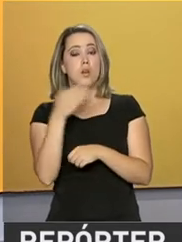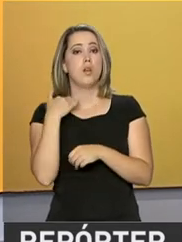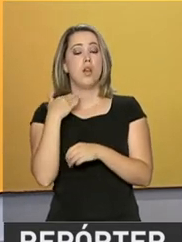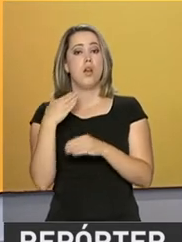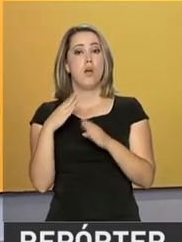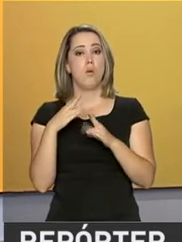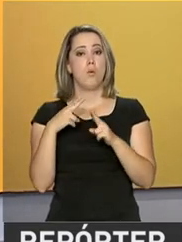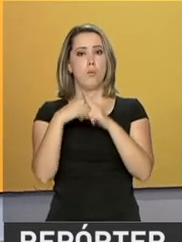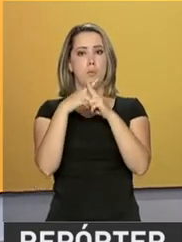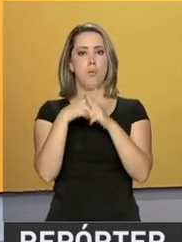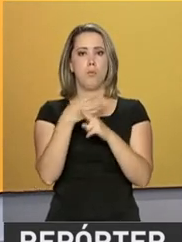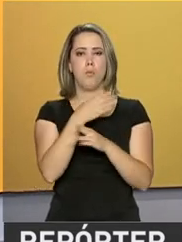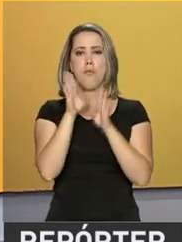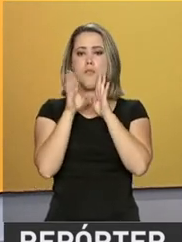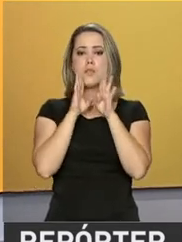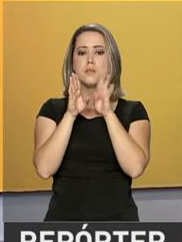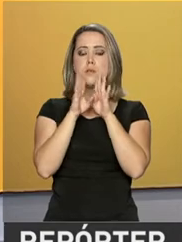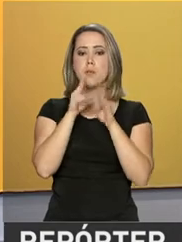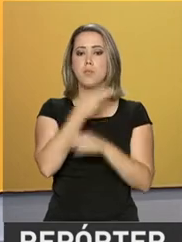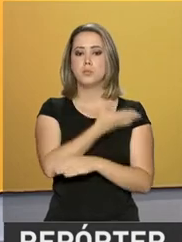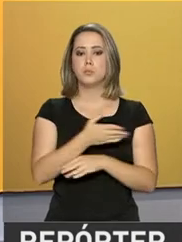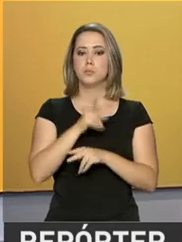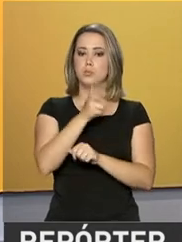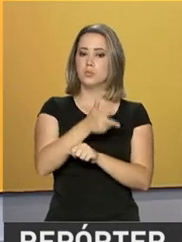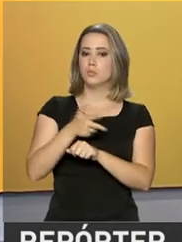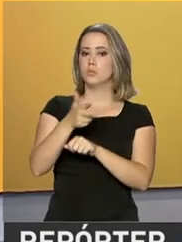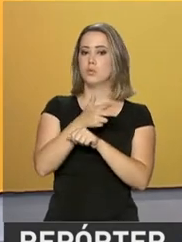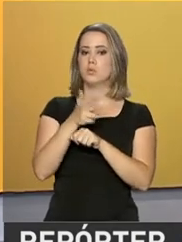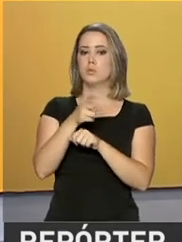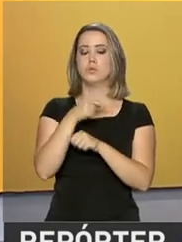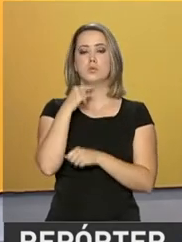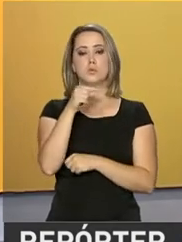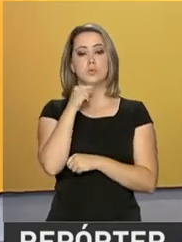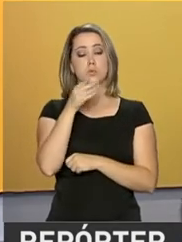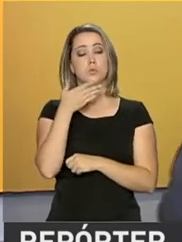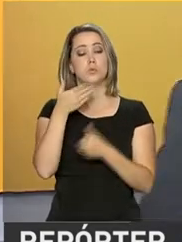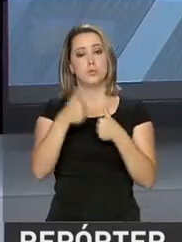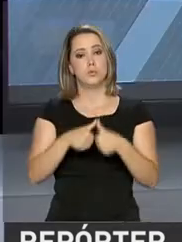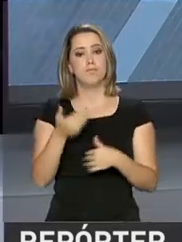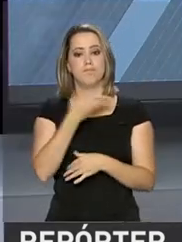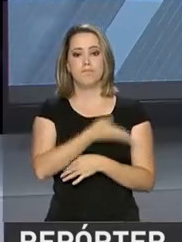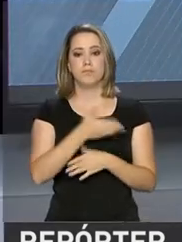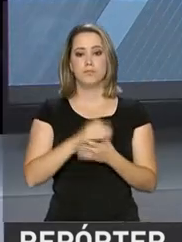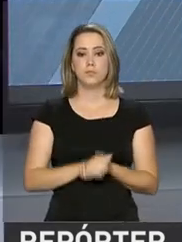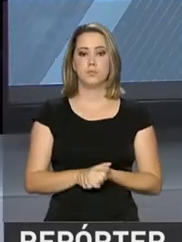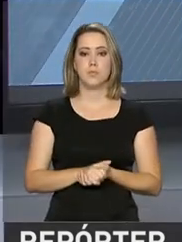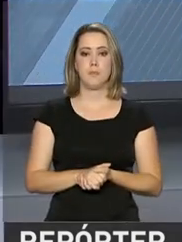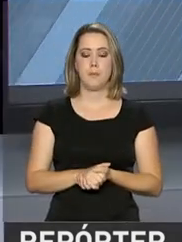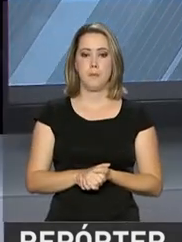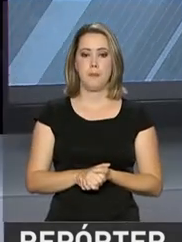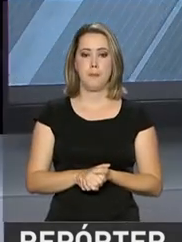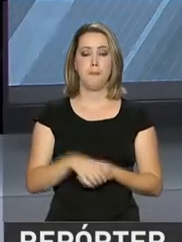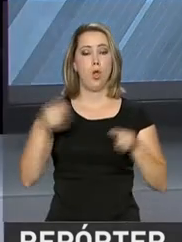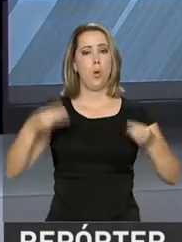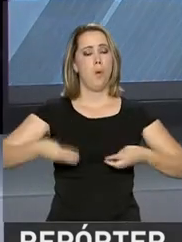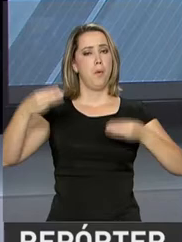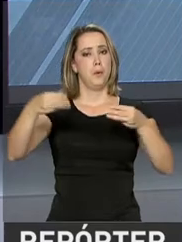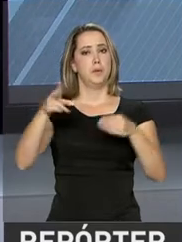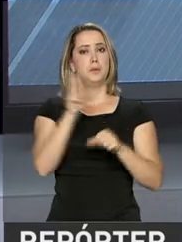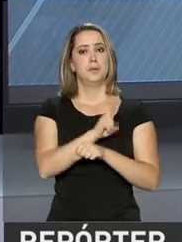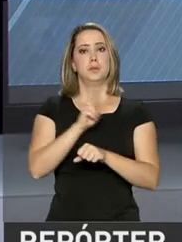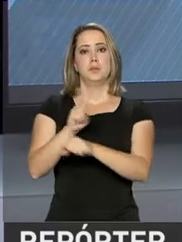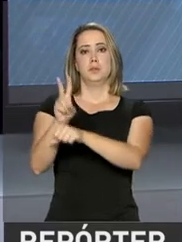Imprensa Caixa, que os vídeos com as principais dúvidas estão lá, é só conferir. E o ministro da Defesa, Raul